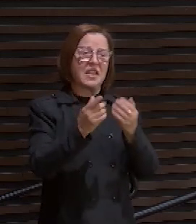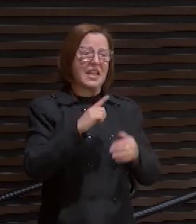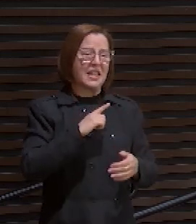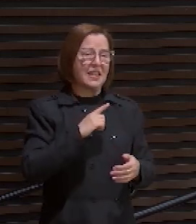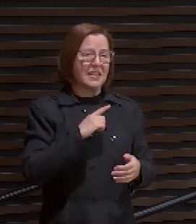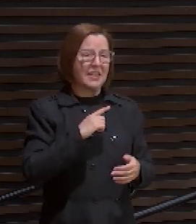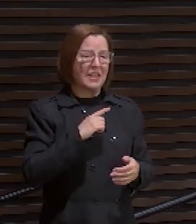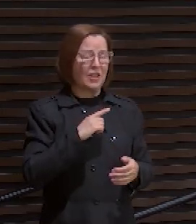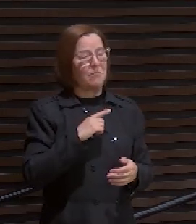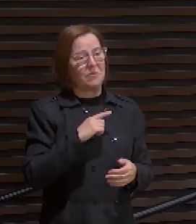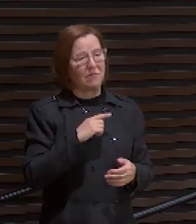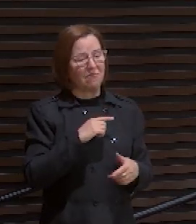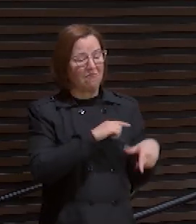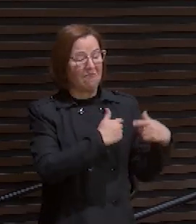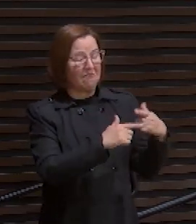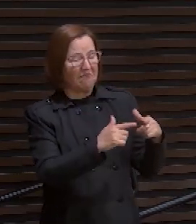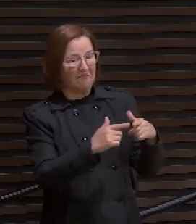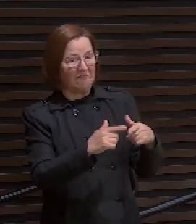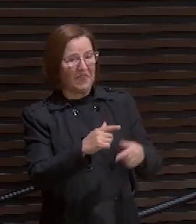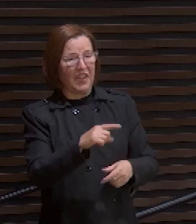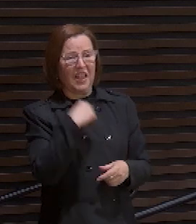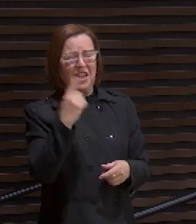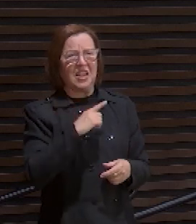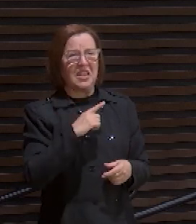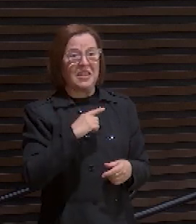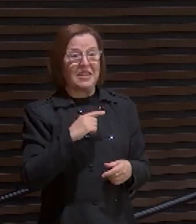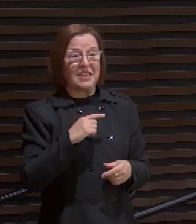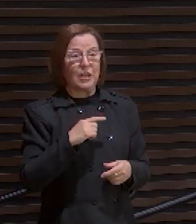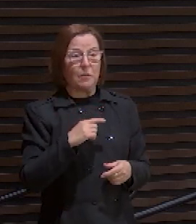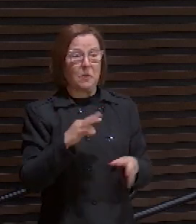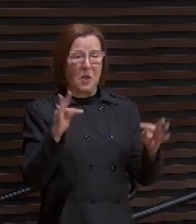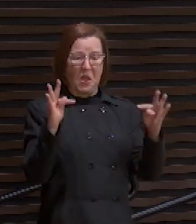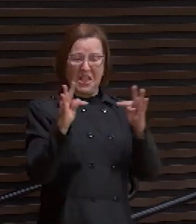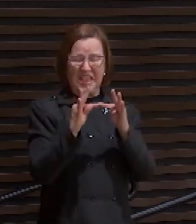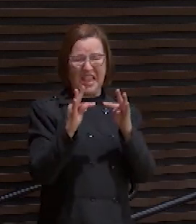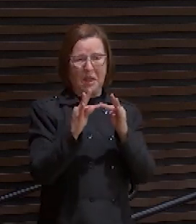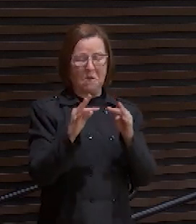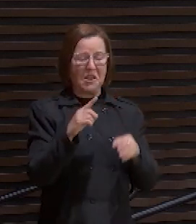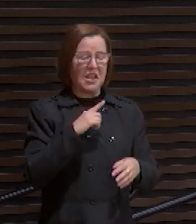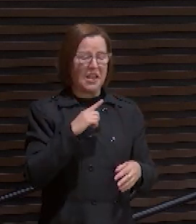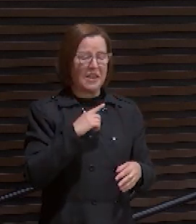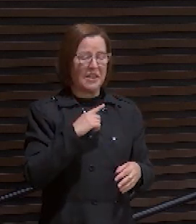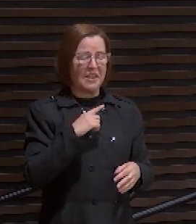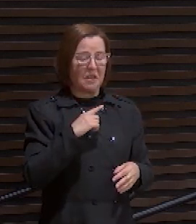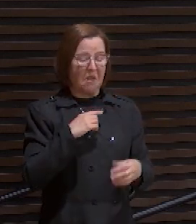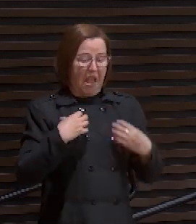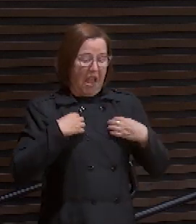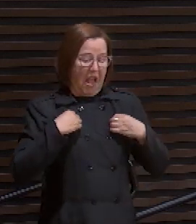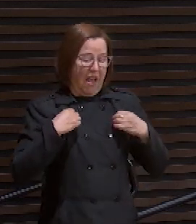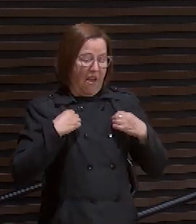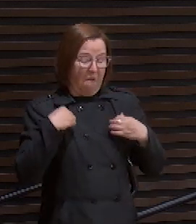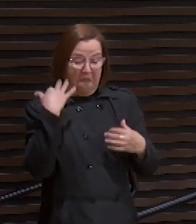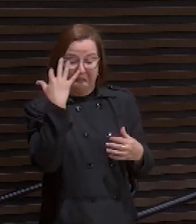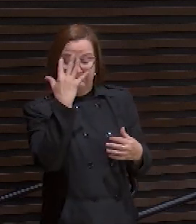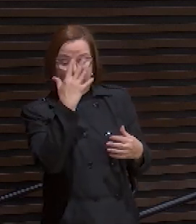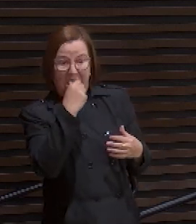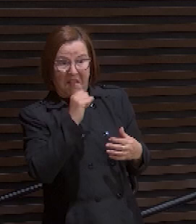as cerimônias, temos o templo, temos as belas vestes